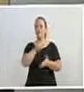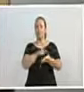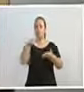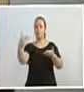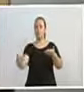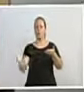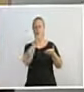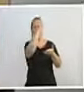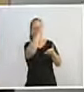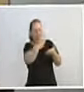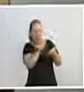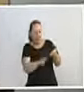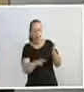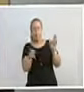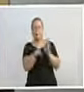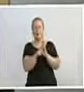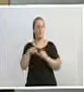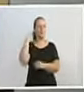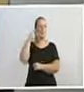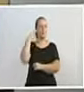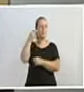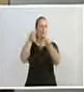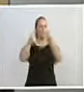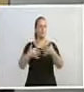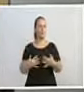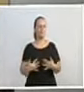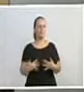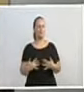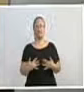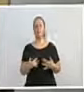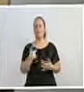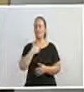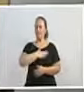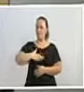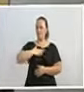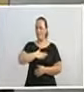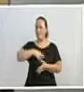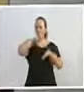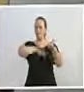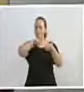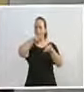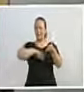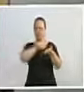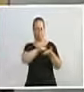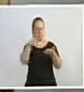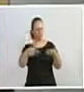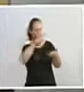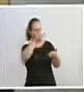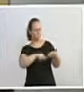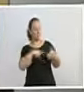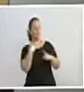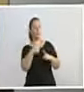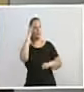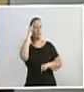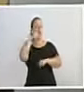no Jornal do Santa, um jornalista que eu gosto de ler a sua coluna porque é uma pessoa independente, que tem a sua